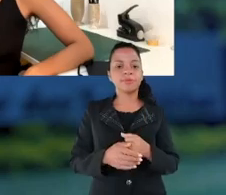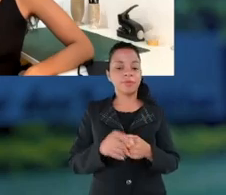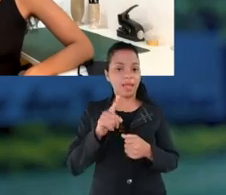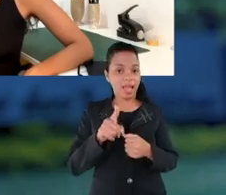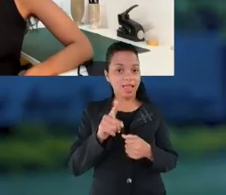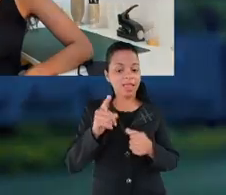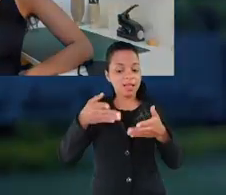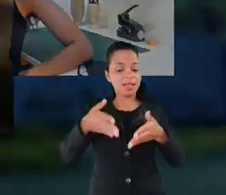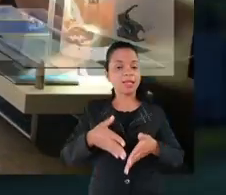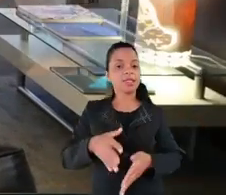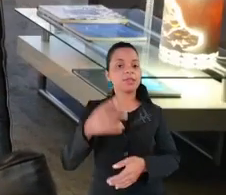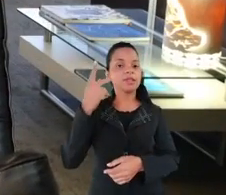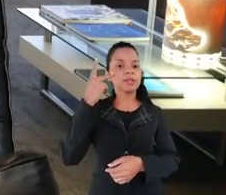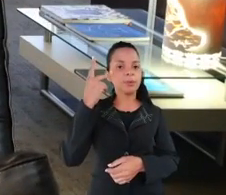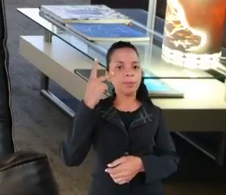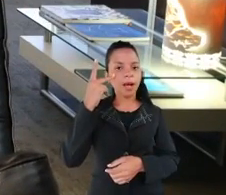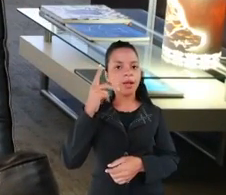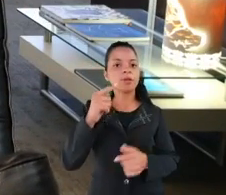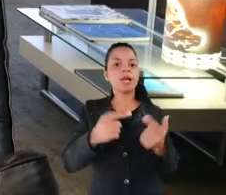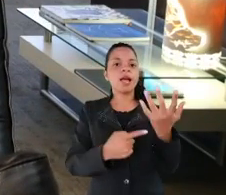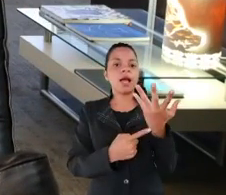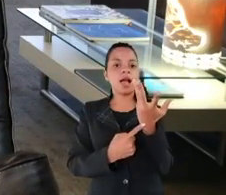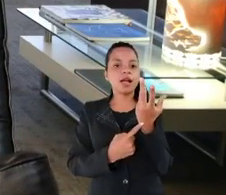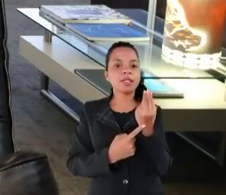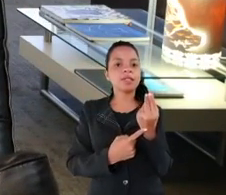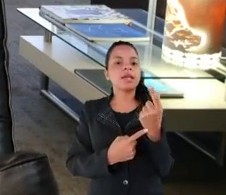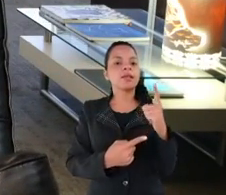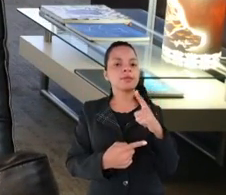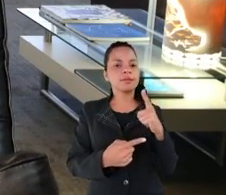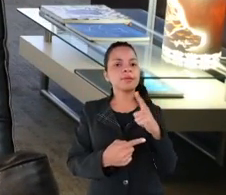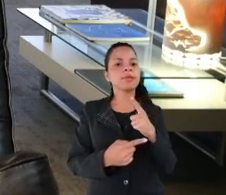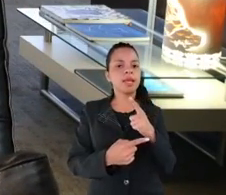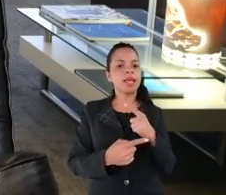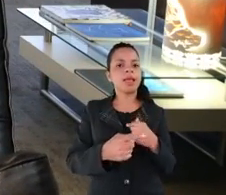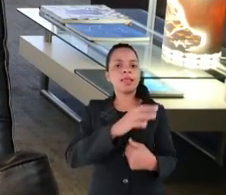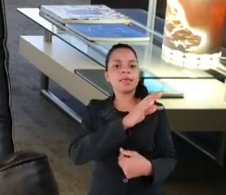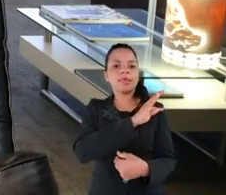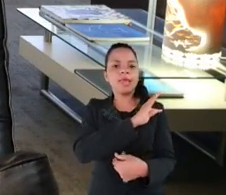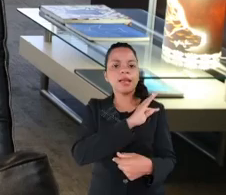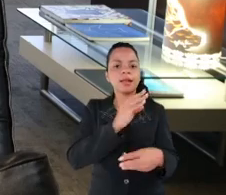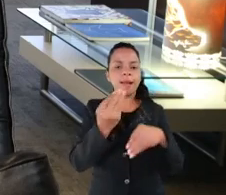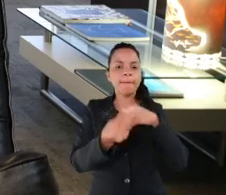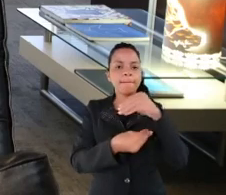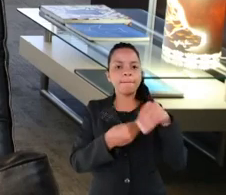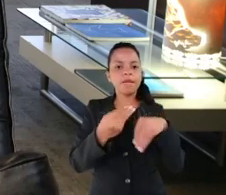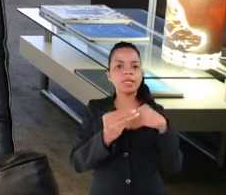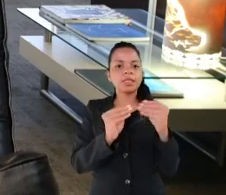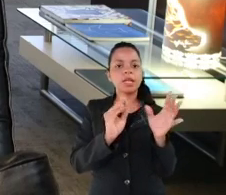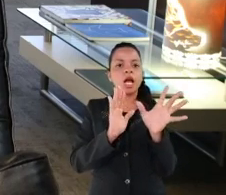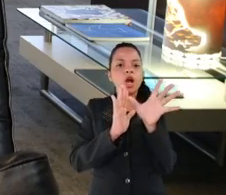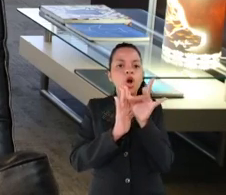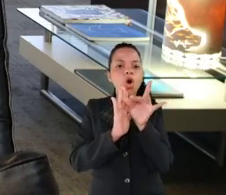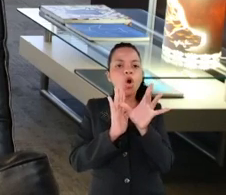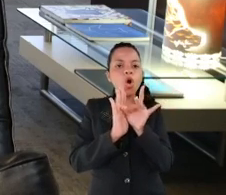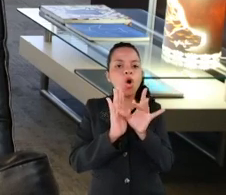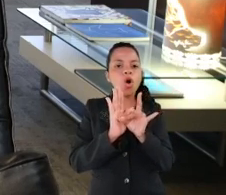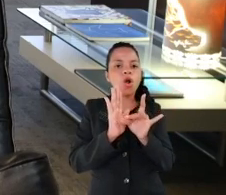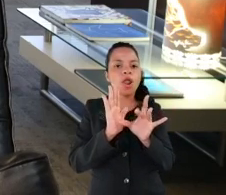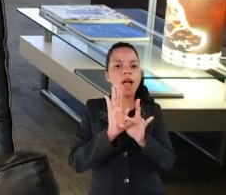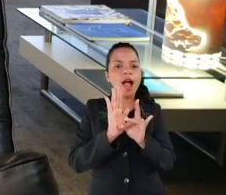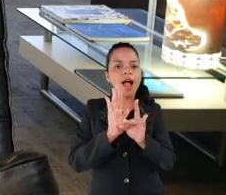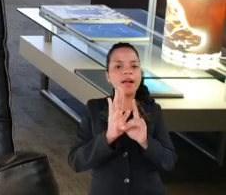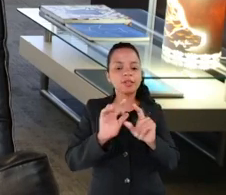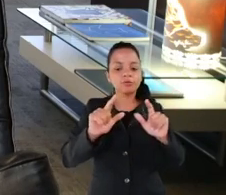artista plástica e trabalha com técnica mista, colagens de impressos em cartão e paraná costurados com linha